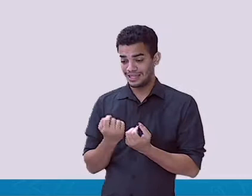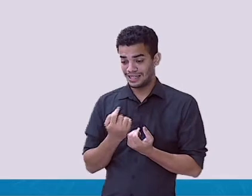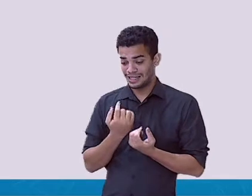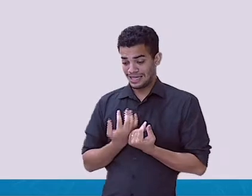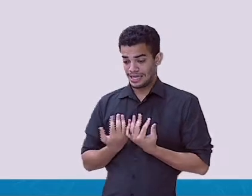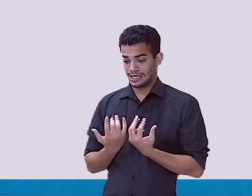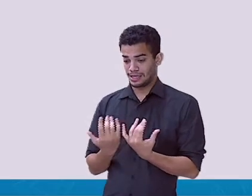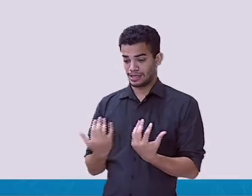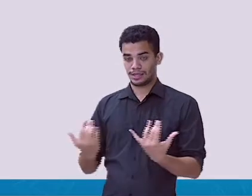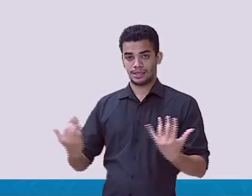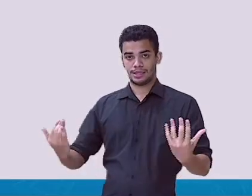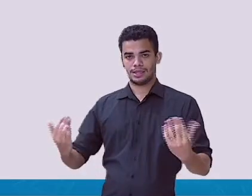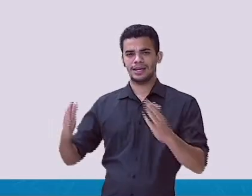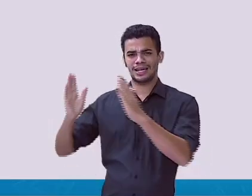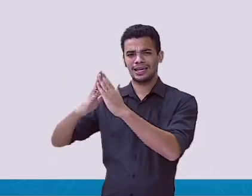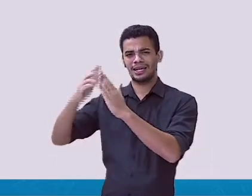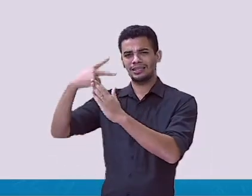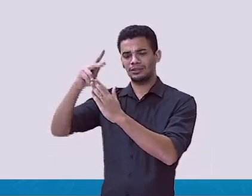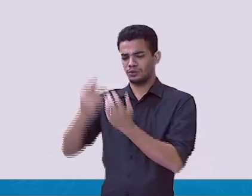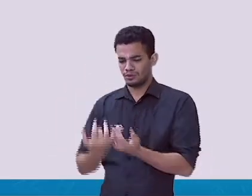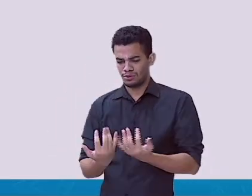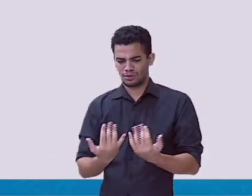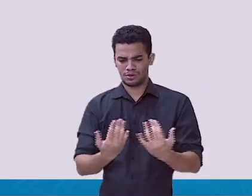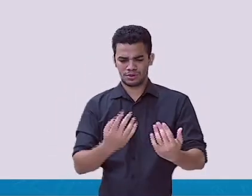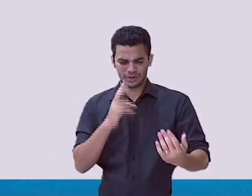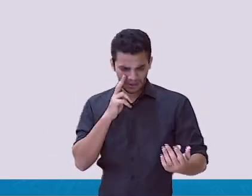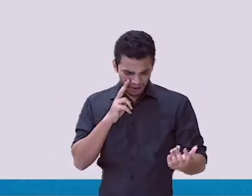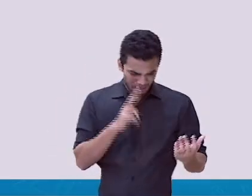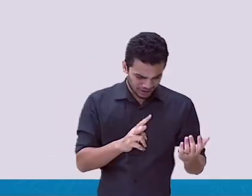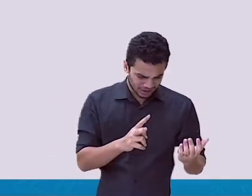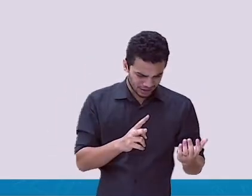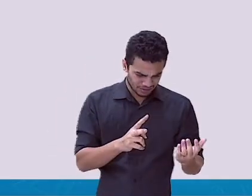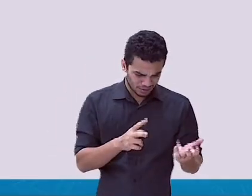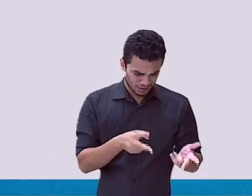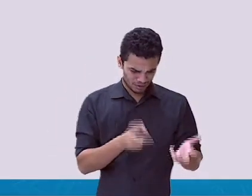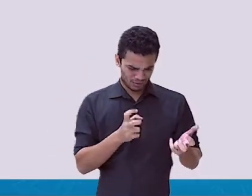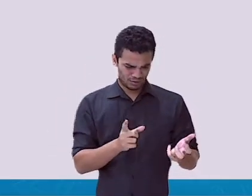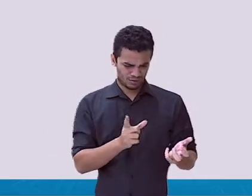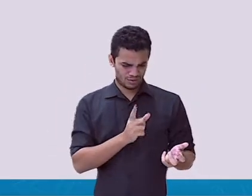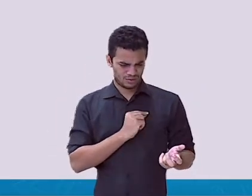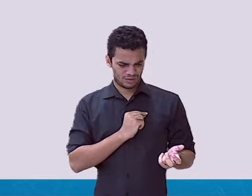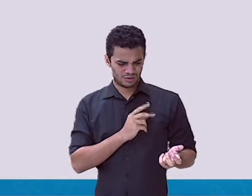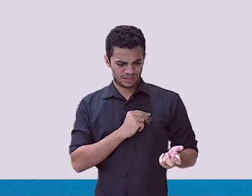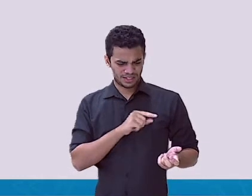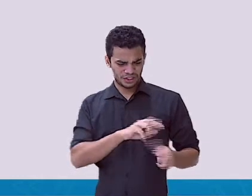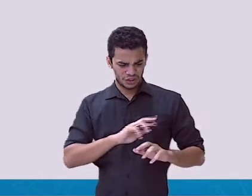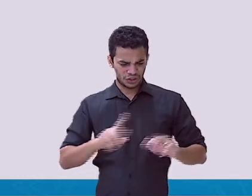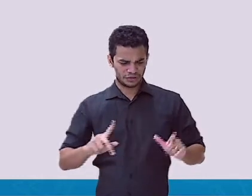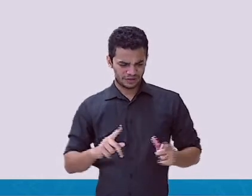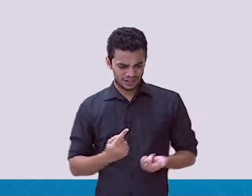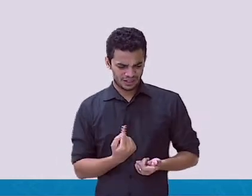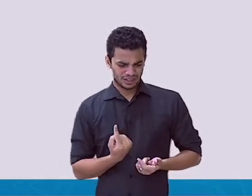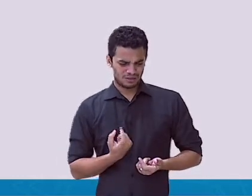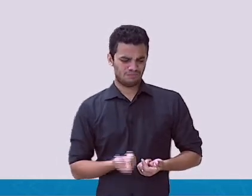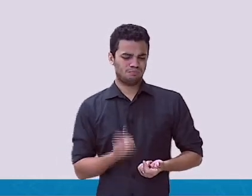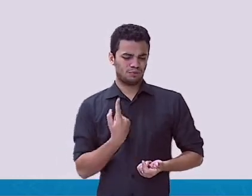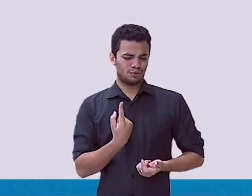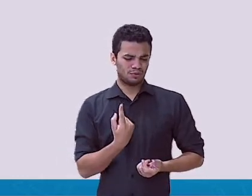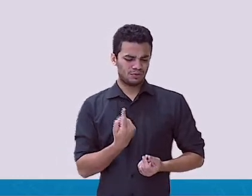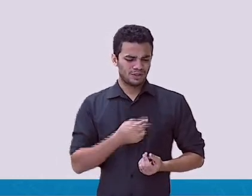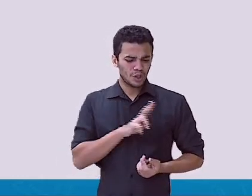bicho estranho. Que bichinho é esse? Olha lá, ó. Olha as placas calcárias que são